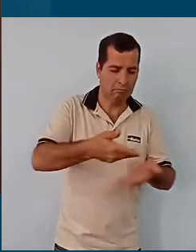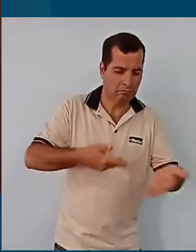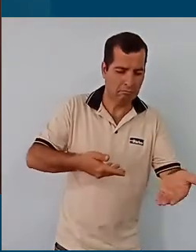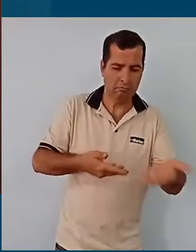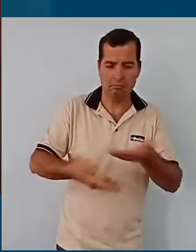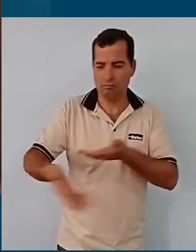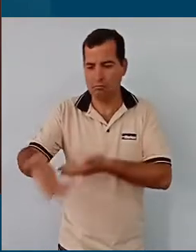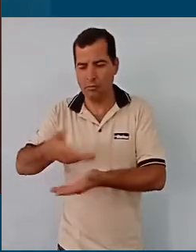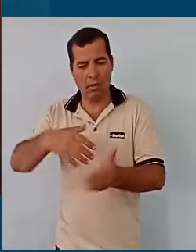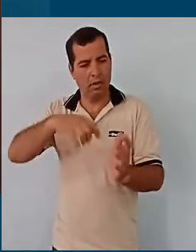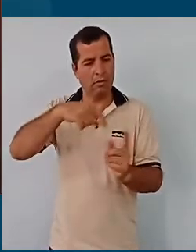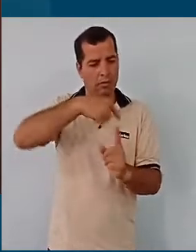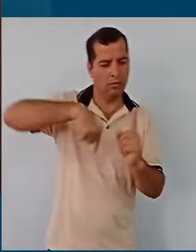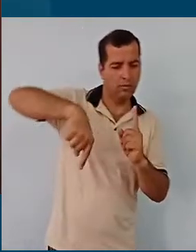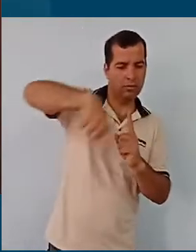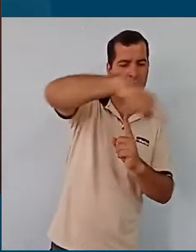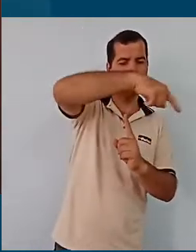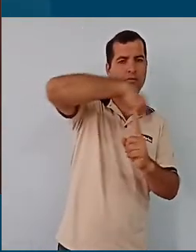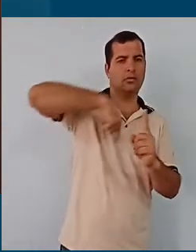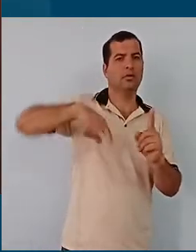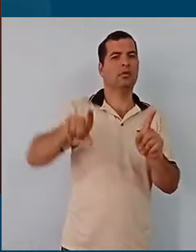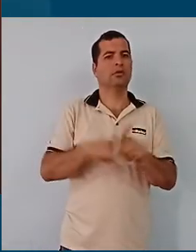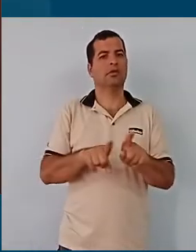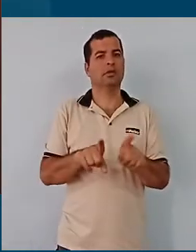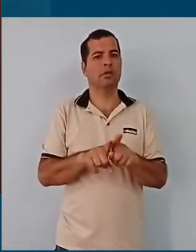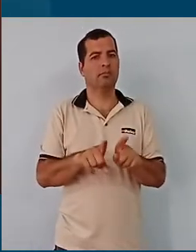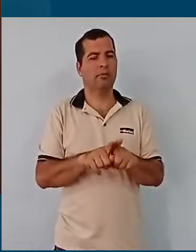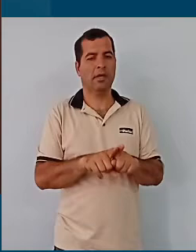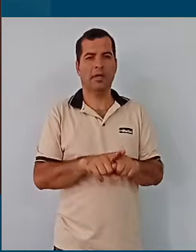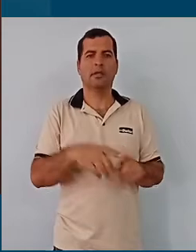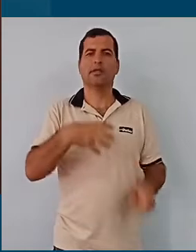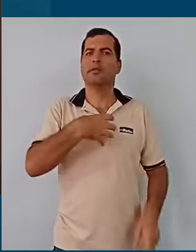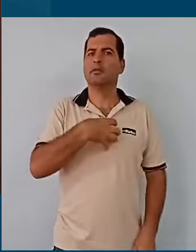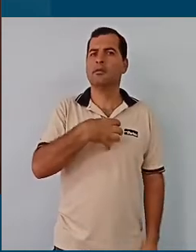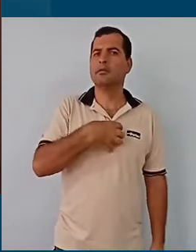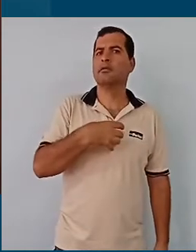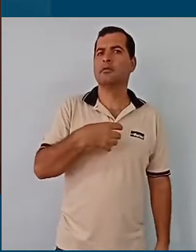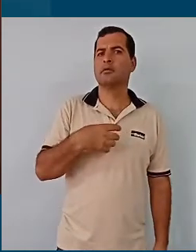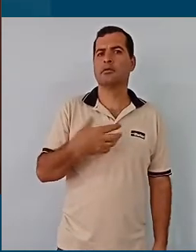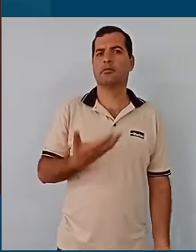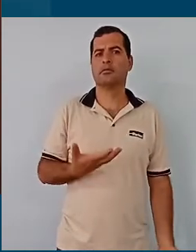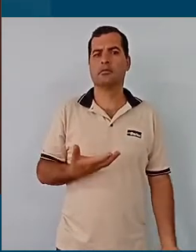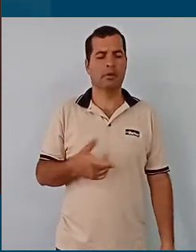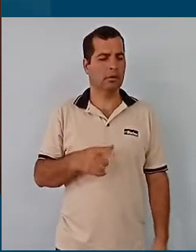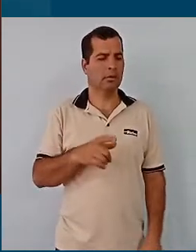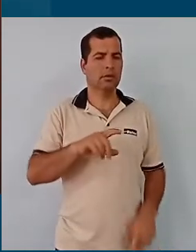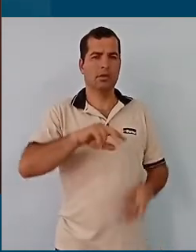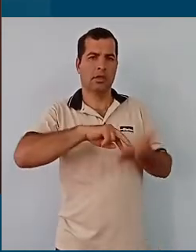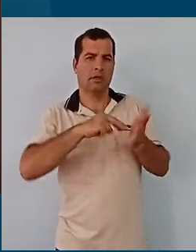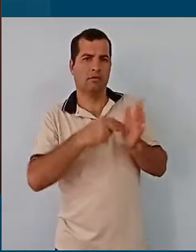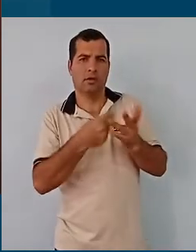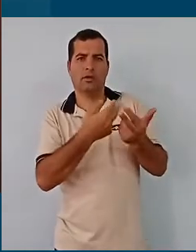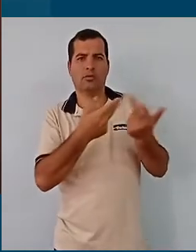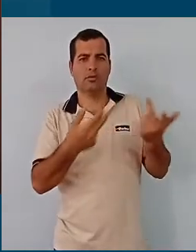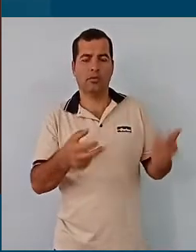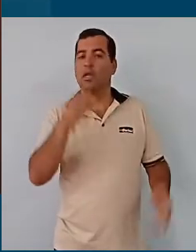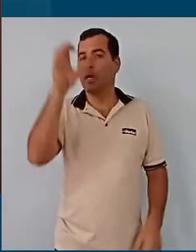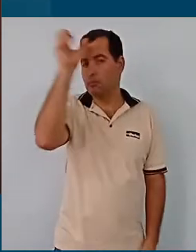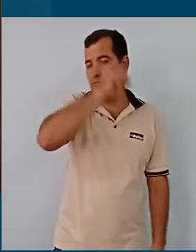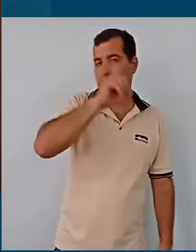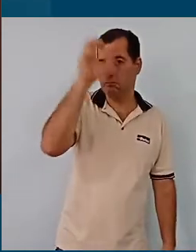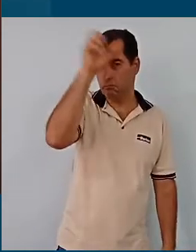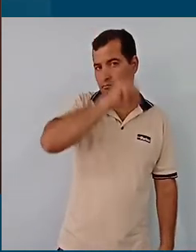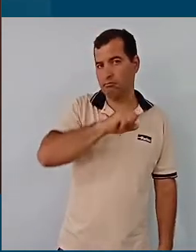seu redor e de atribuir sentidos a isso. Em outras palavras, de aprender. E